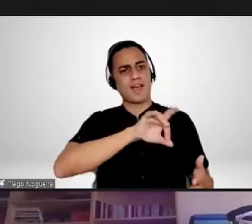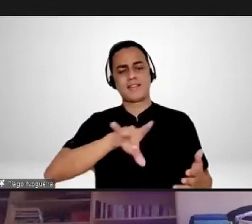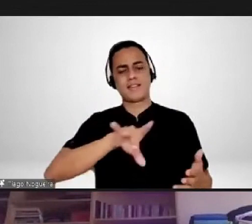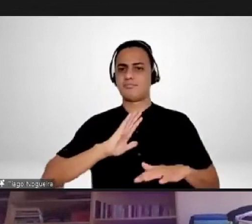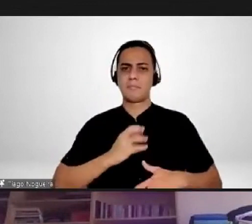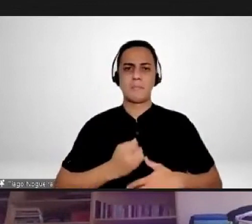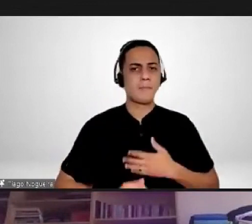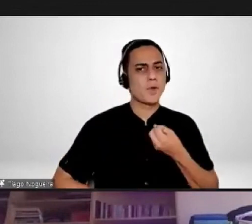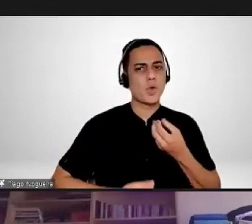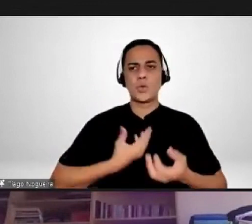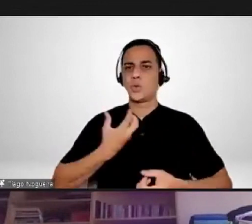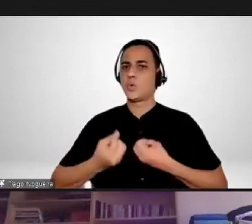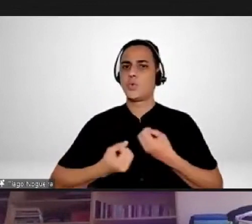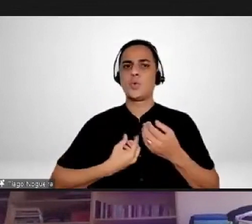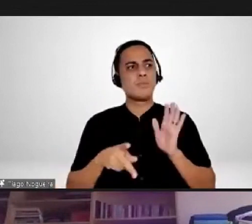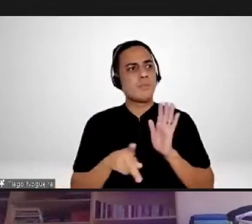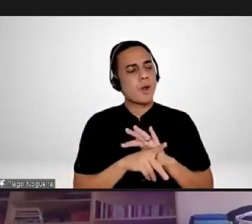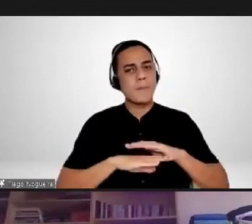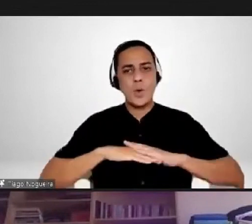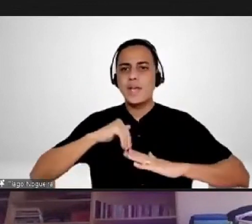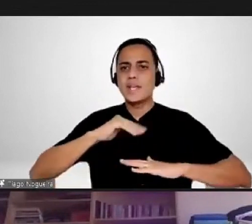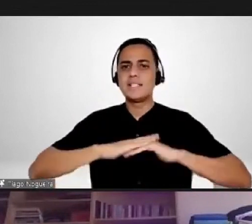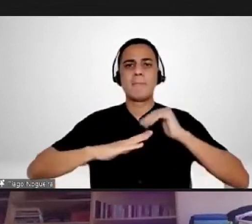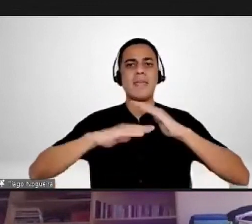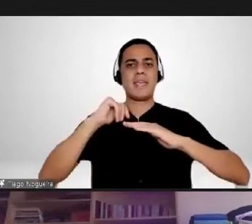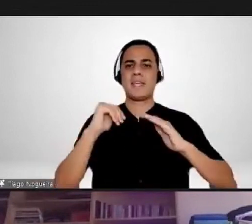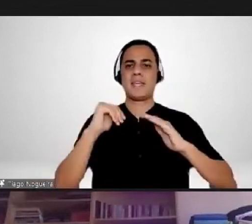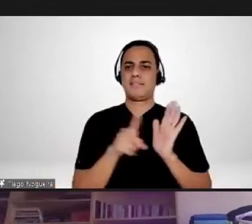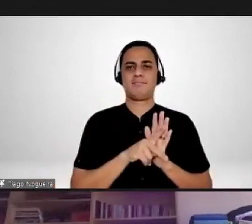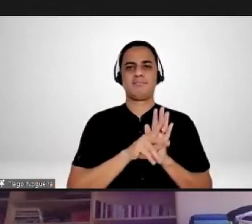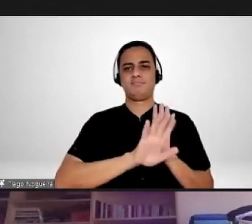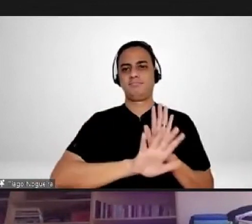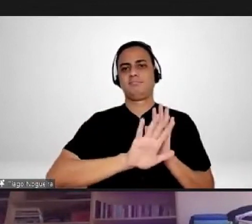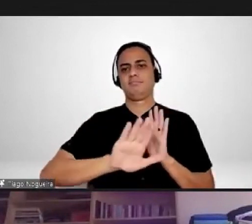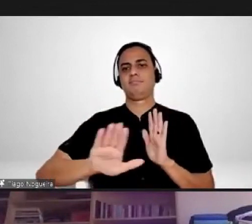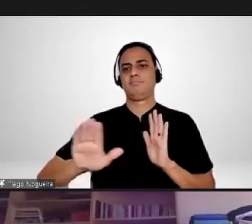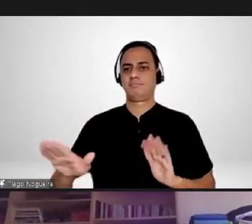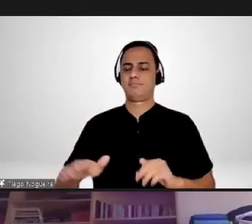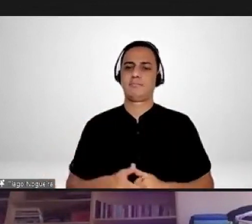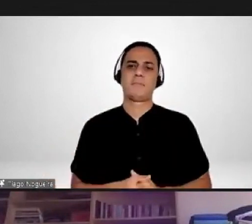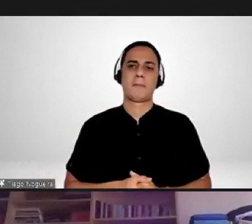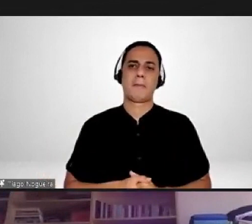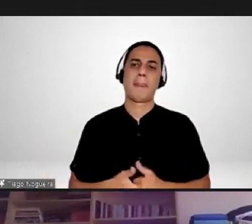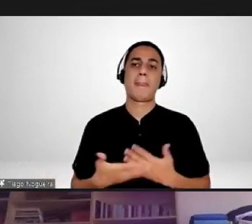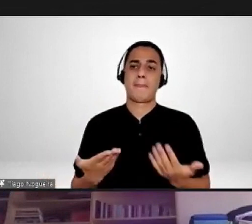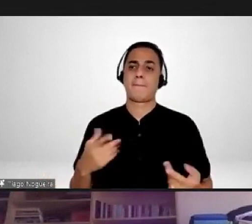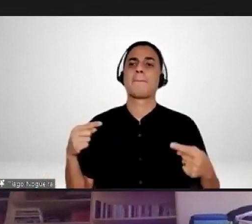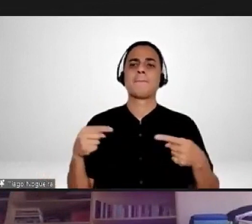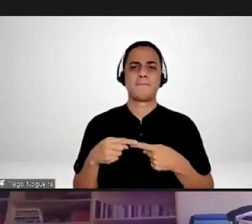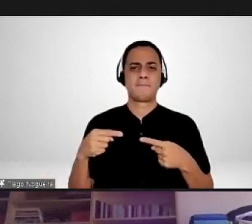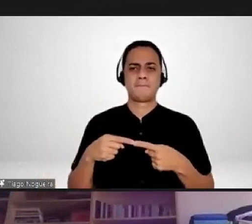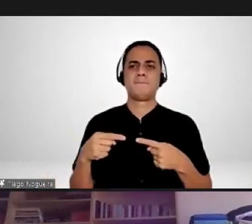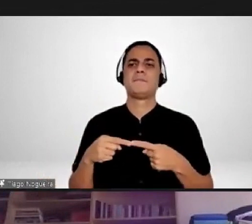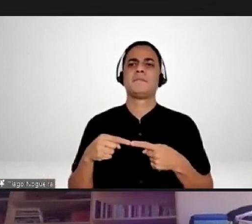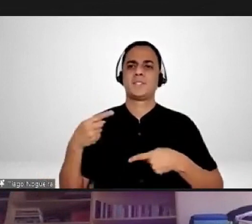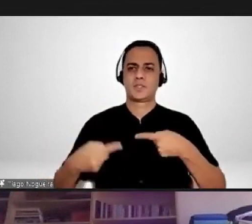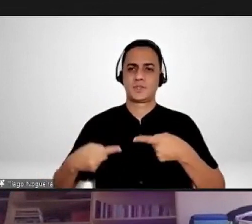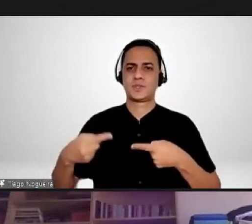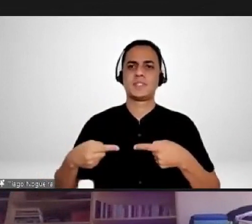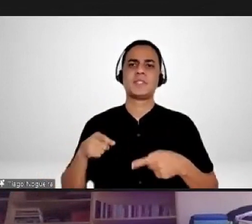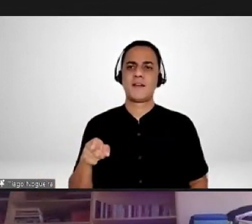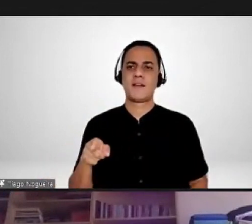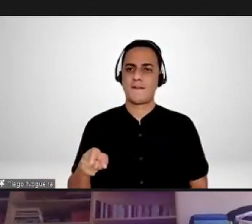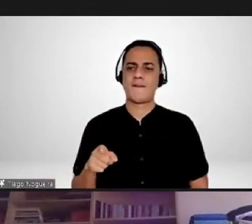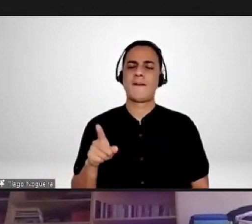sua própria construção de conhecimento. Então, super pertinente essa questão do Gombrich, é um